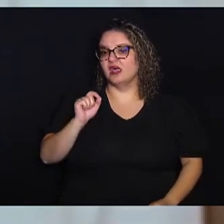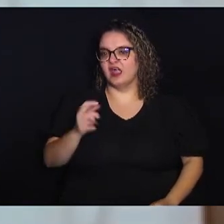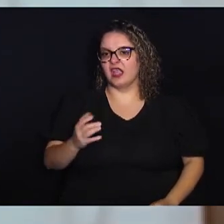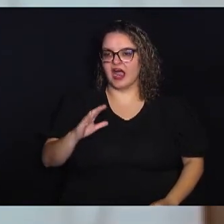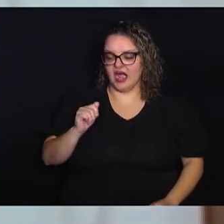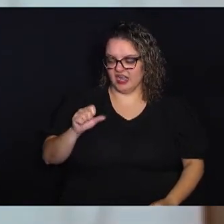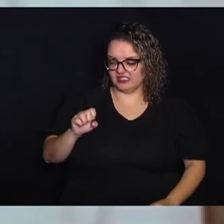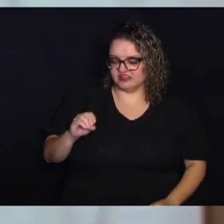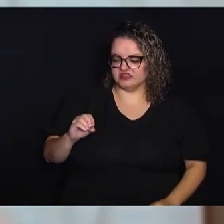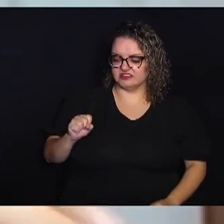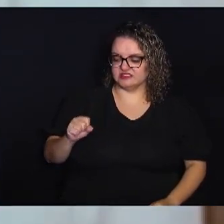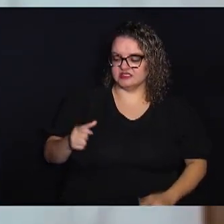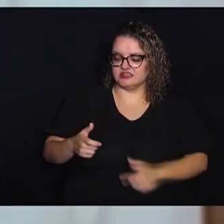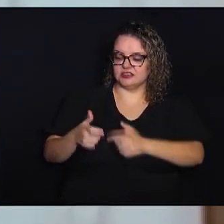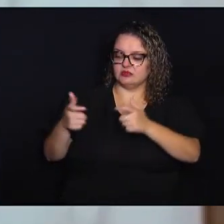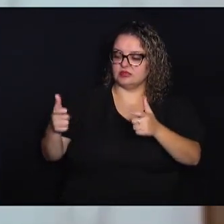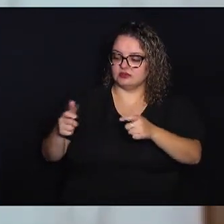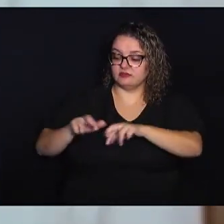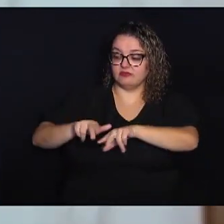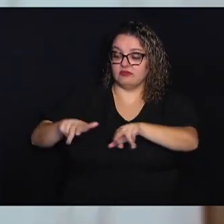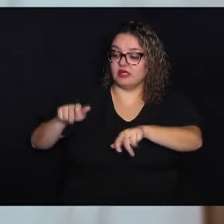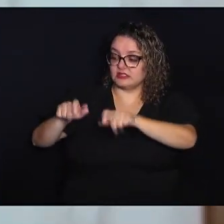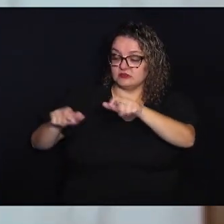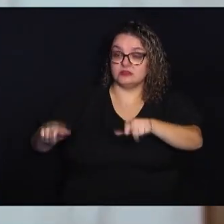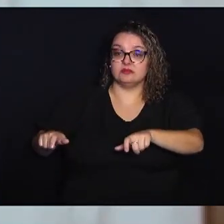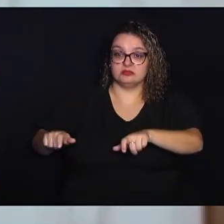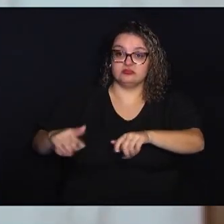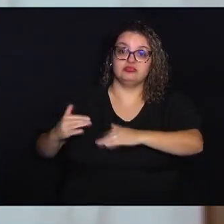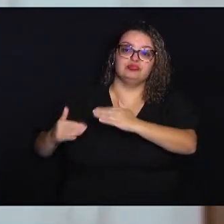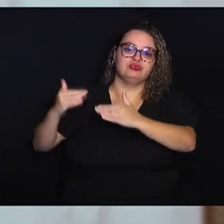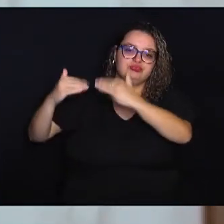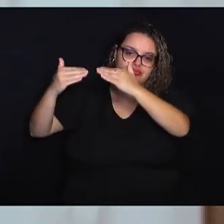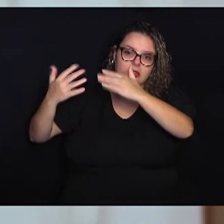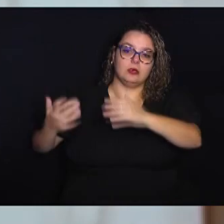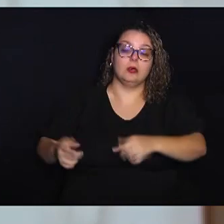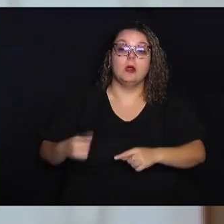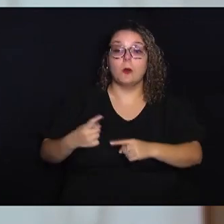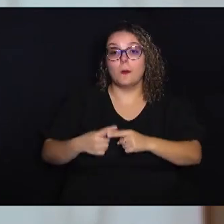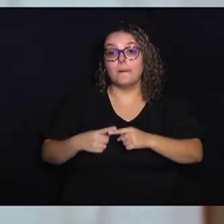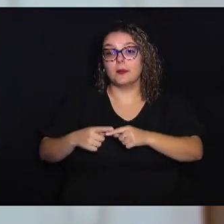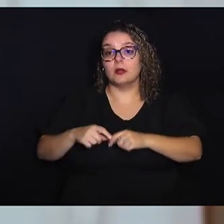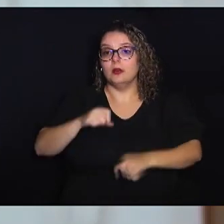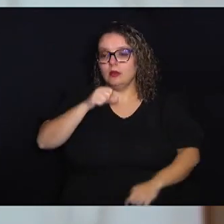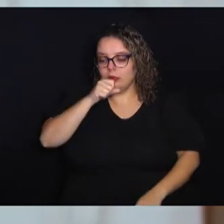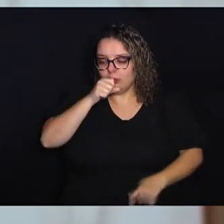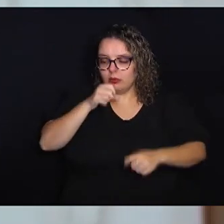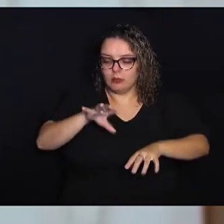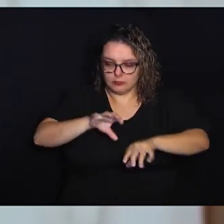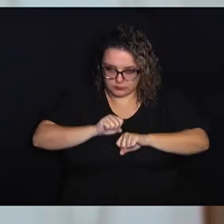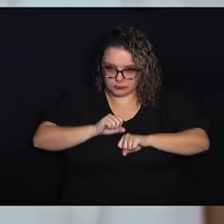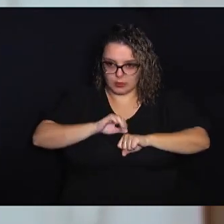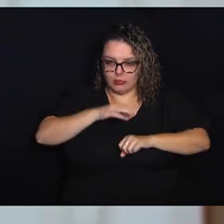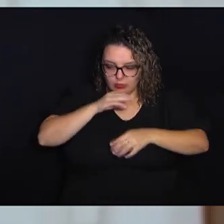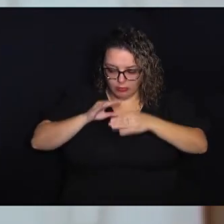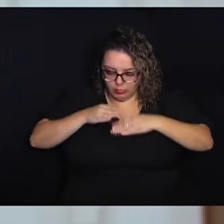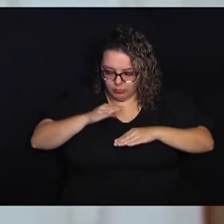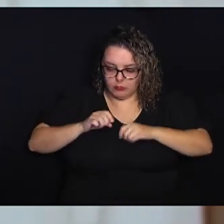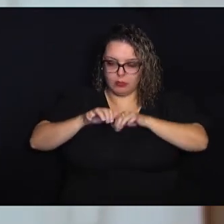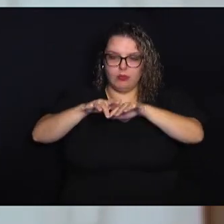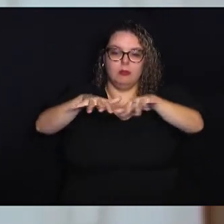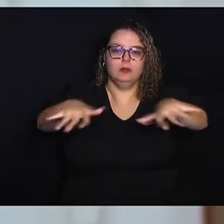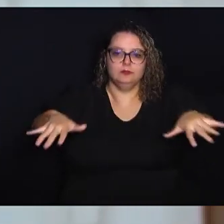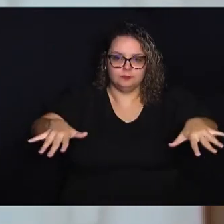casos que aumentam, várias pessoas acabam desenvolvendo porque a capacidade de transmissão de quem está é muito alta. Então, é uma